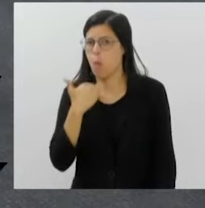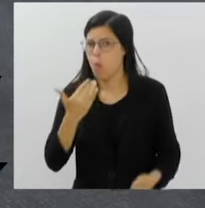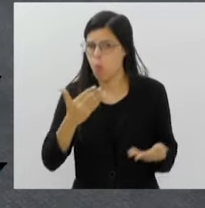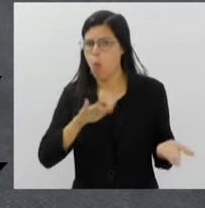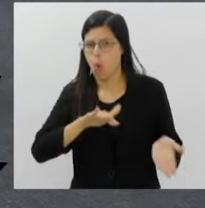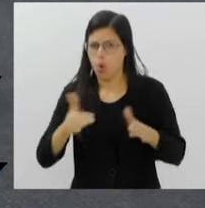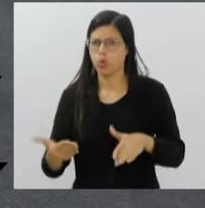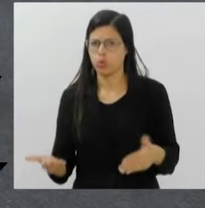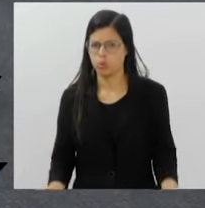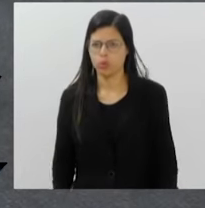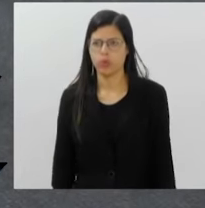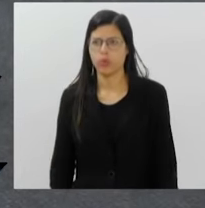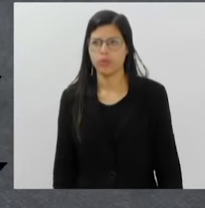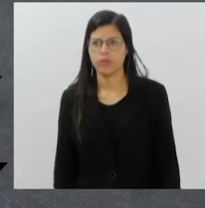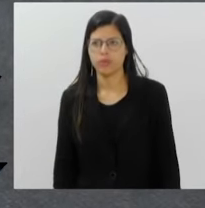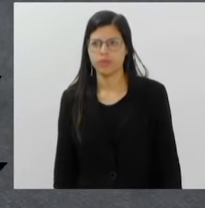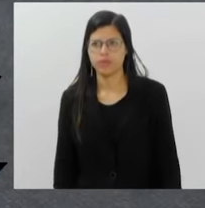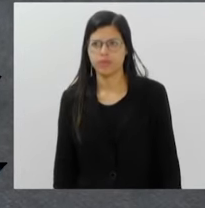morto.